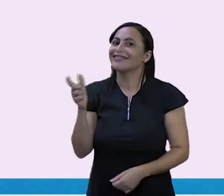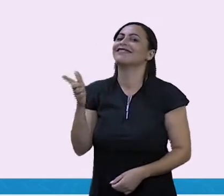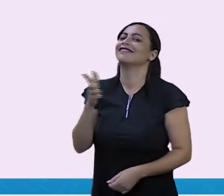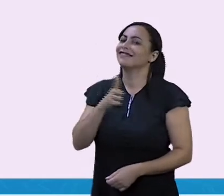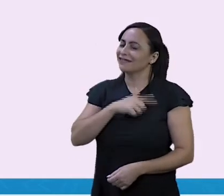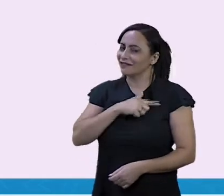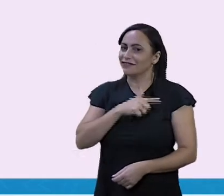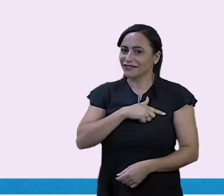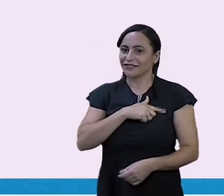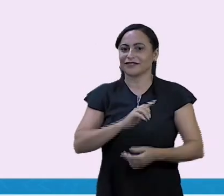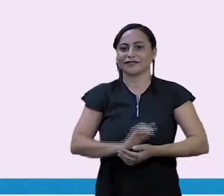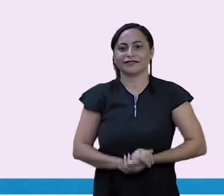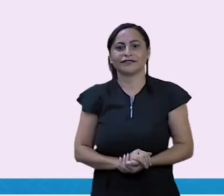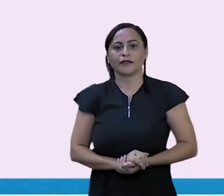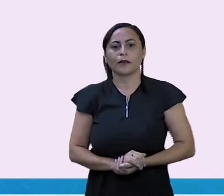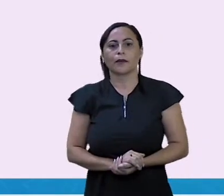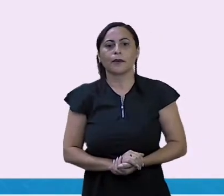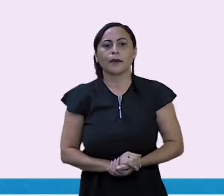ser feio.